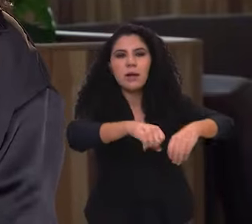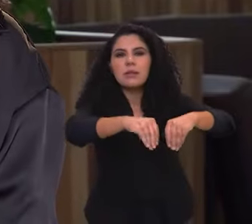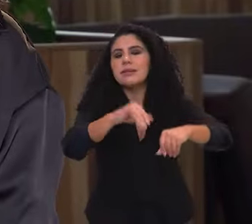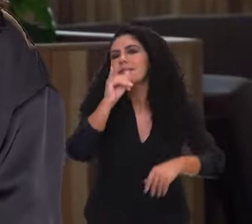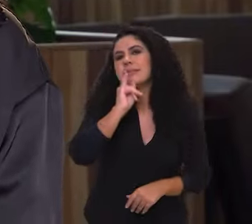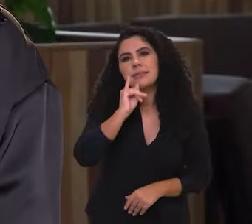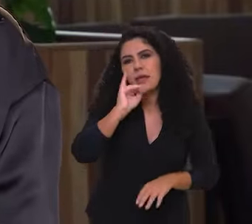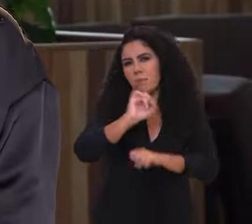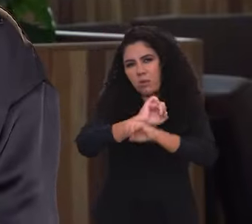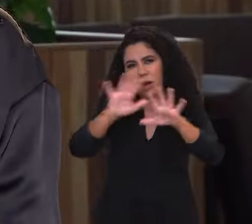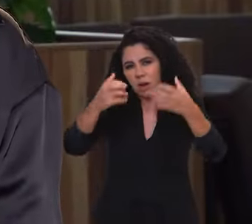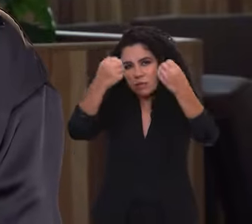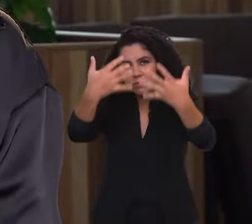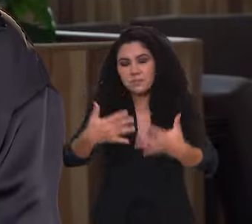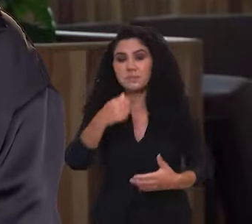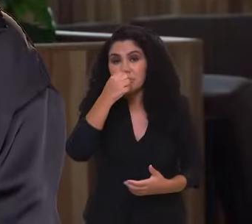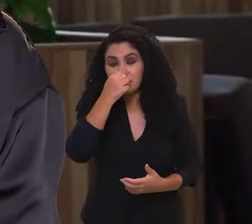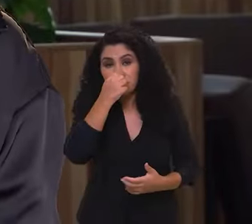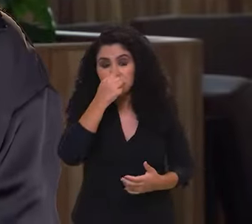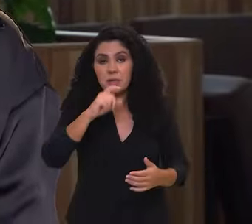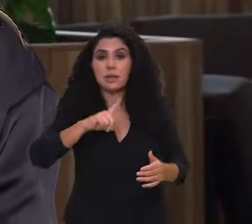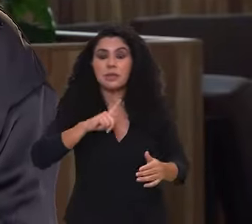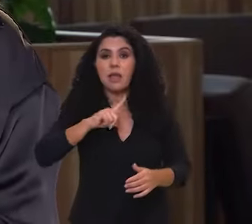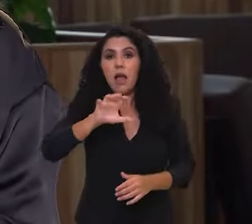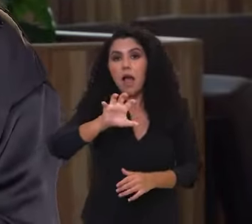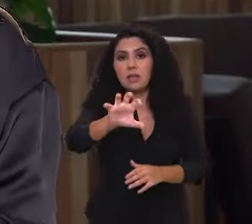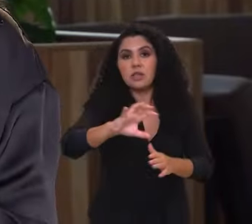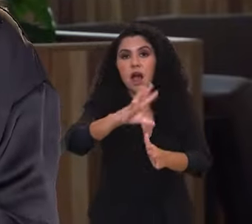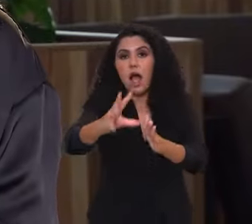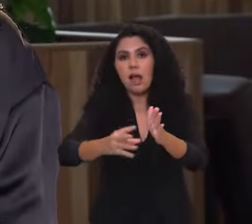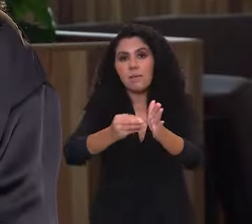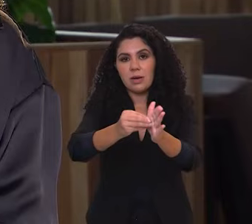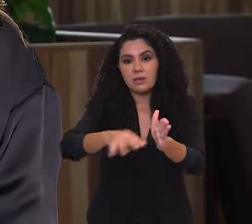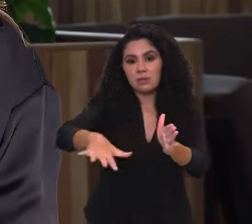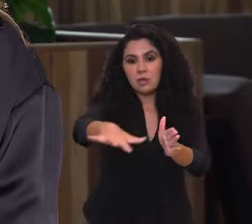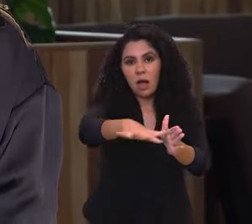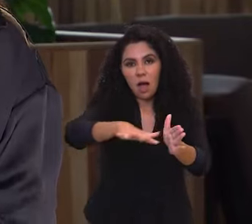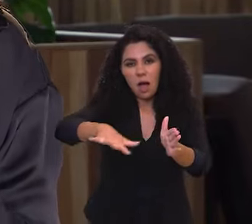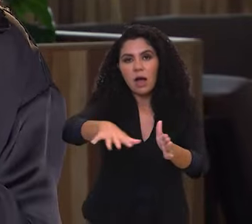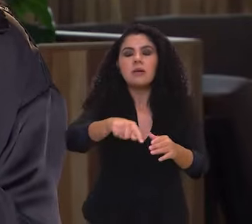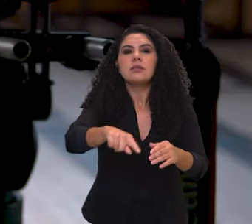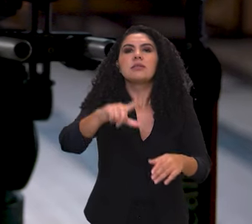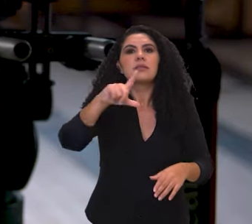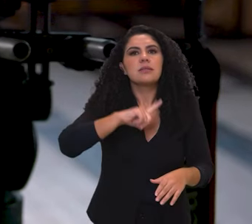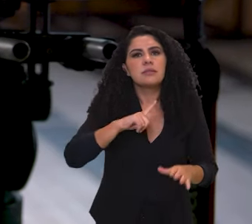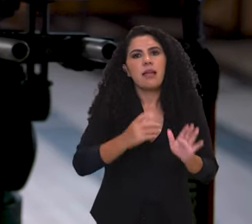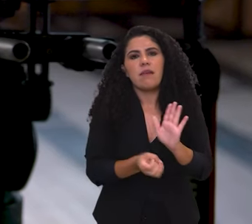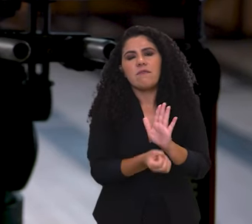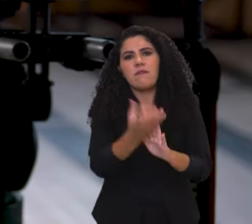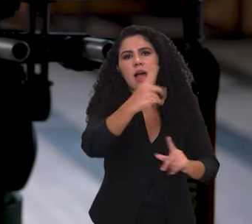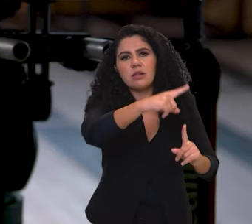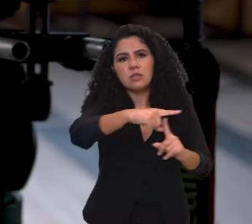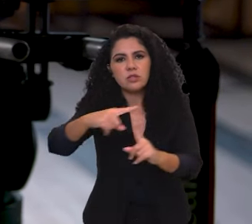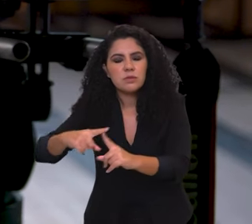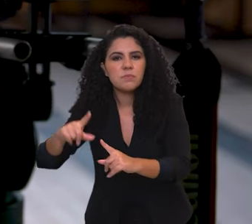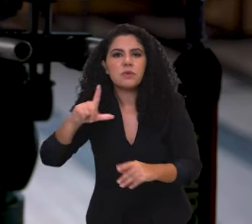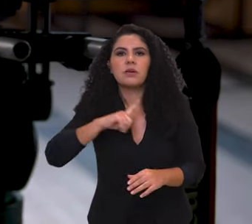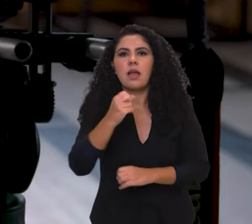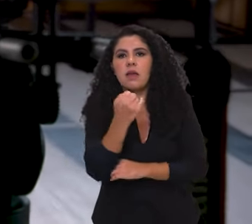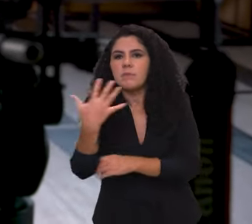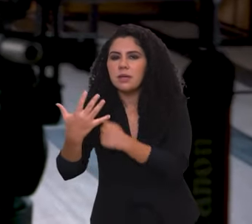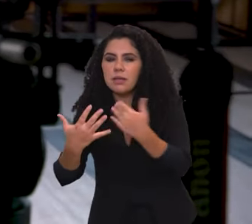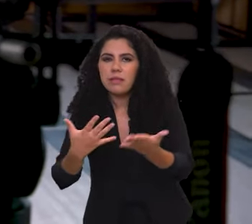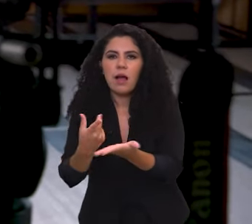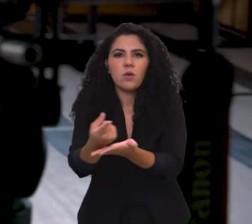exemplo muito claro, a gente tem a região amazônica, uma região bastante peculiar em termos ambientais, em termos sociais, em